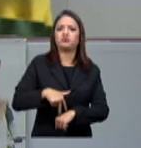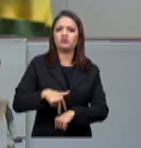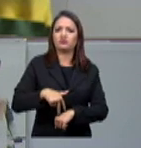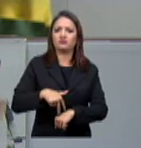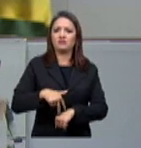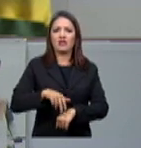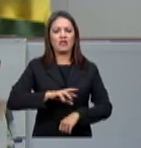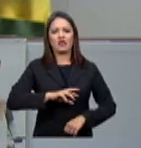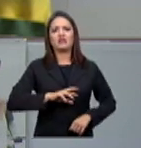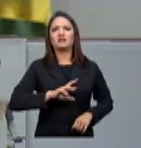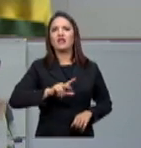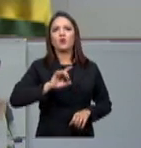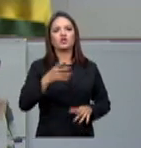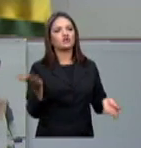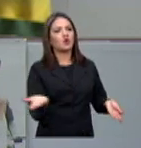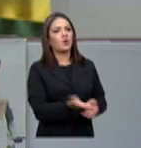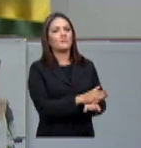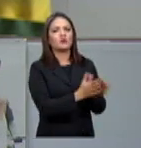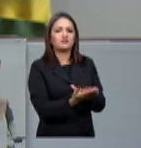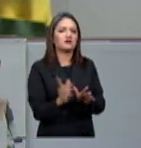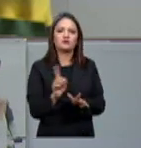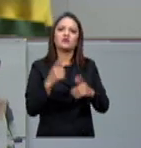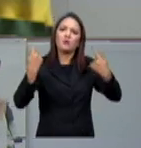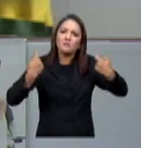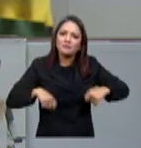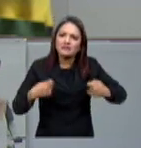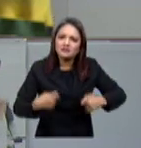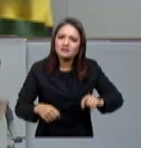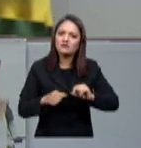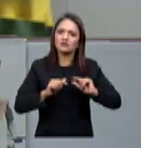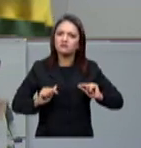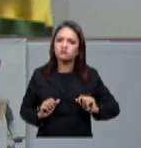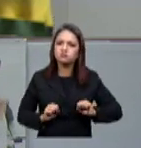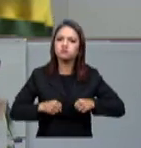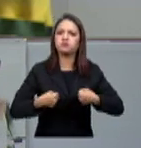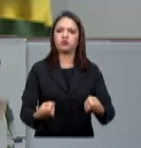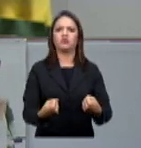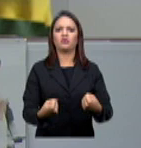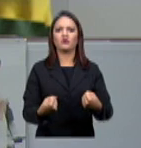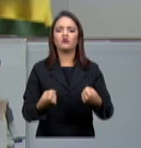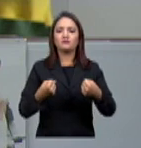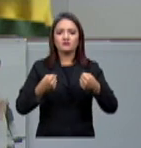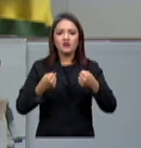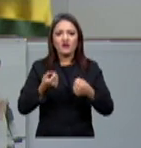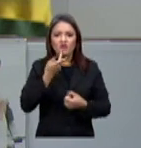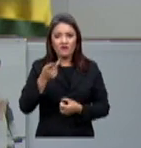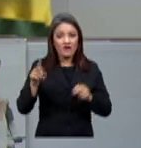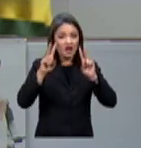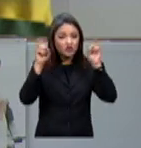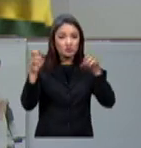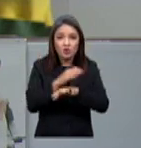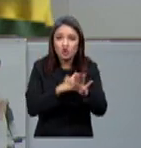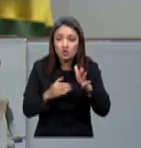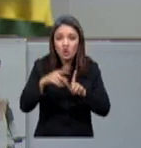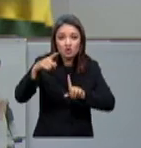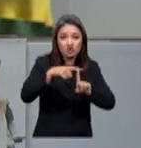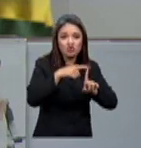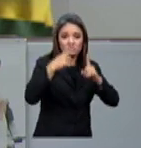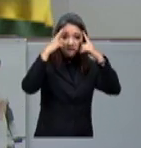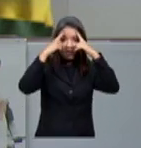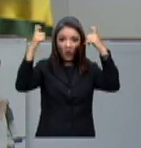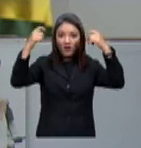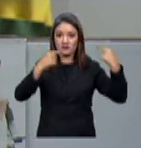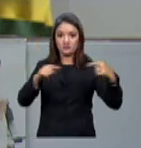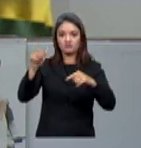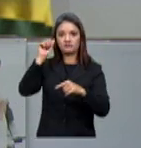do que nos processos judicialmente importante se pronunciar sobre todas as formas de violência até mesmo contra mulher e o que nós